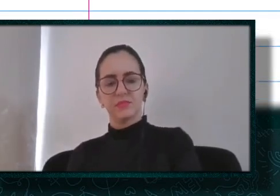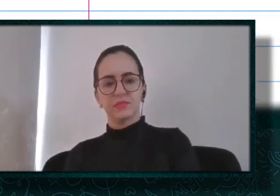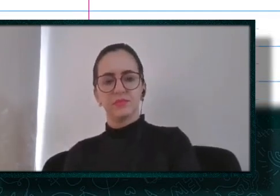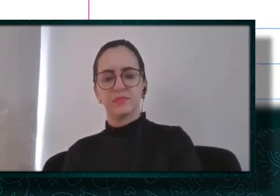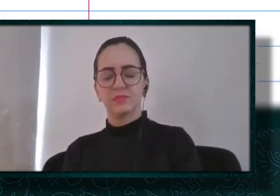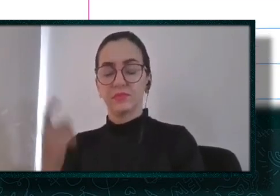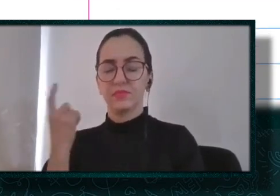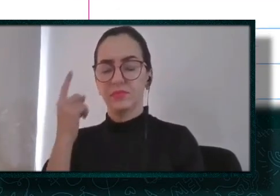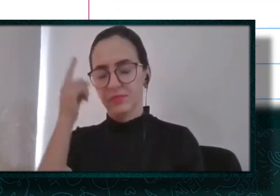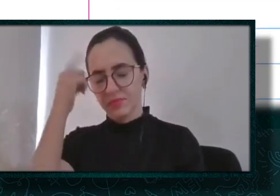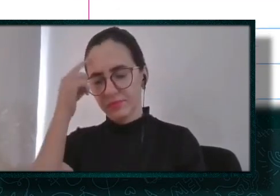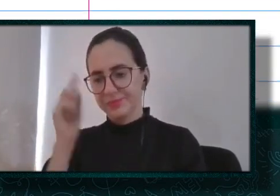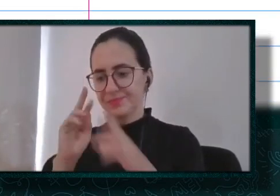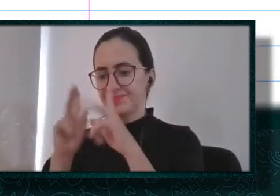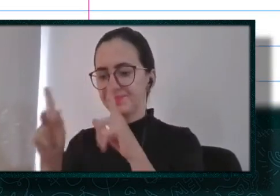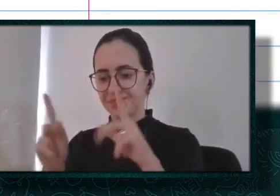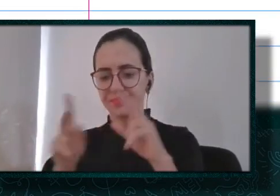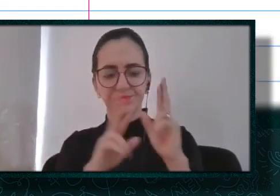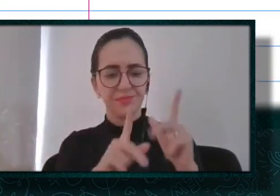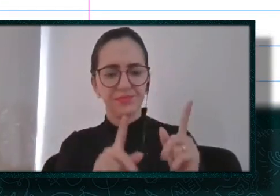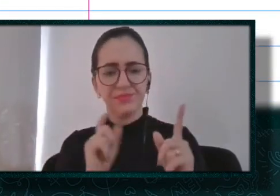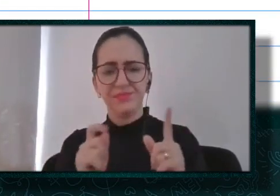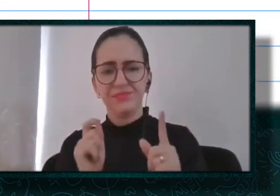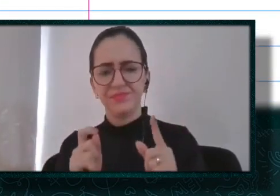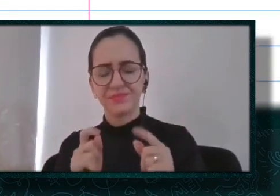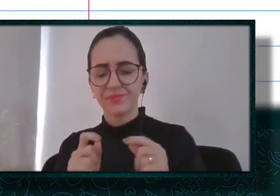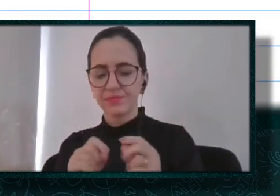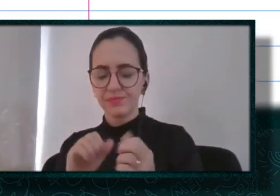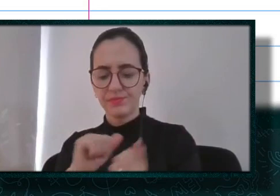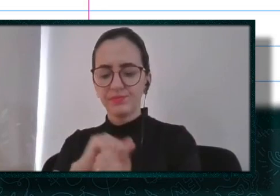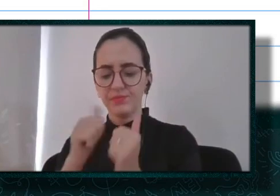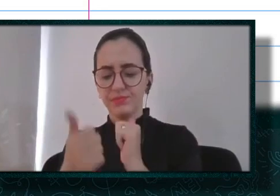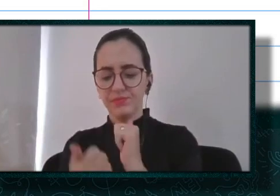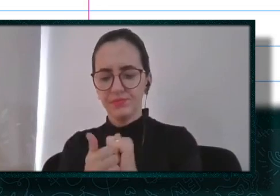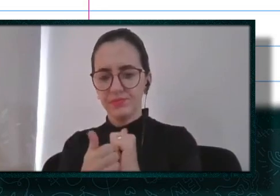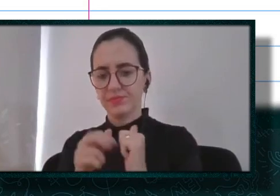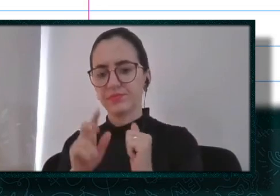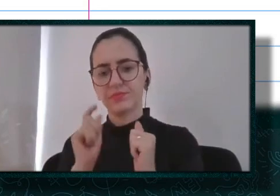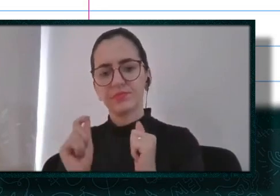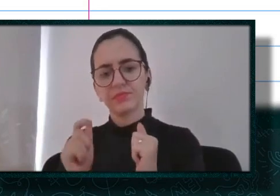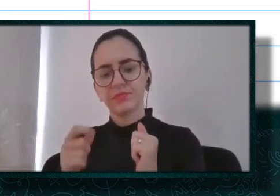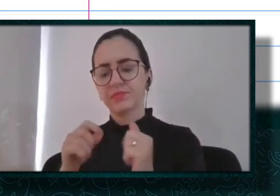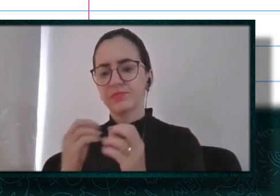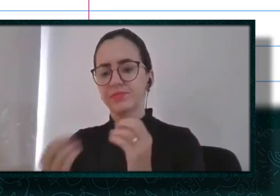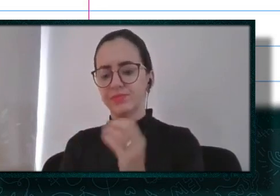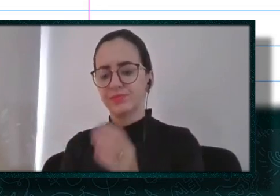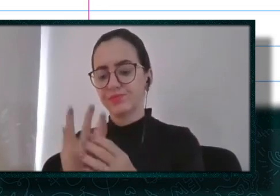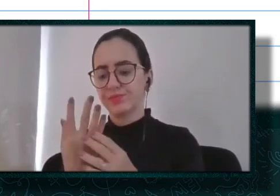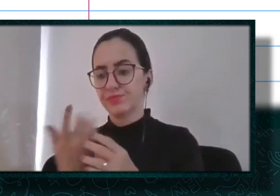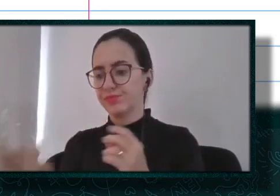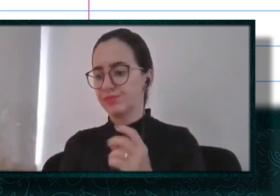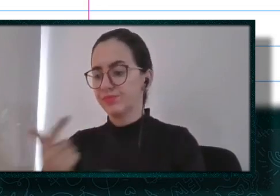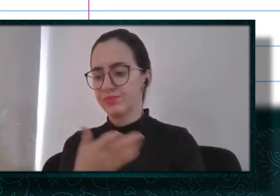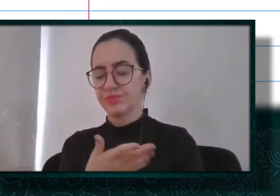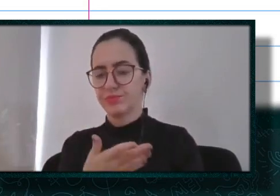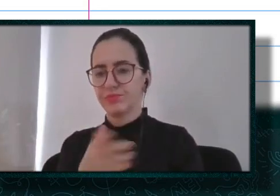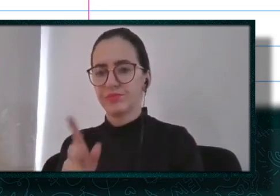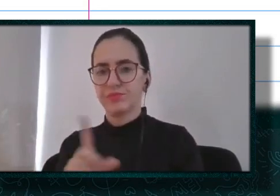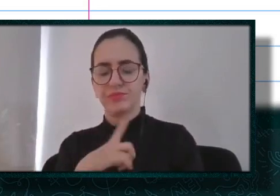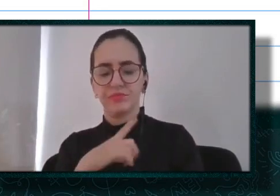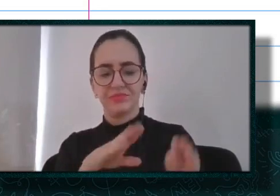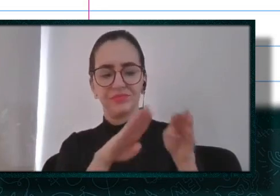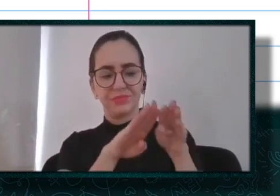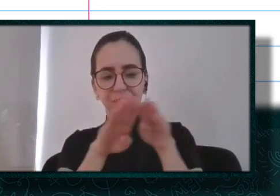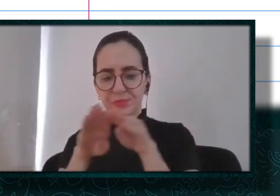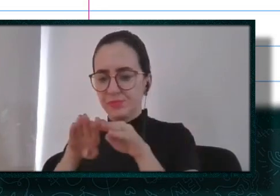um reagente, de dois produtos que reagem com proporções exatas e com